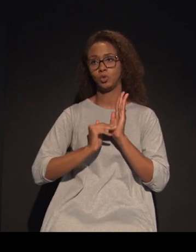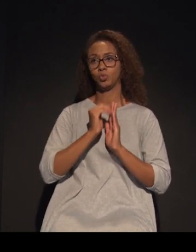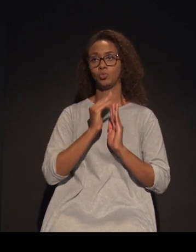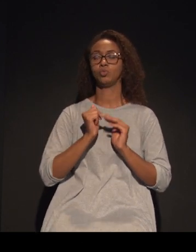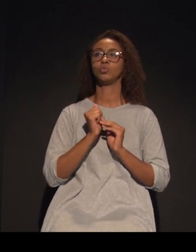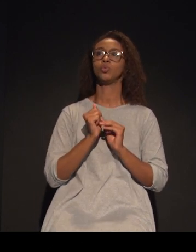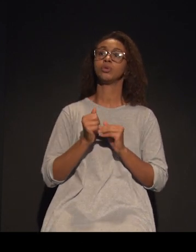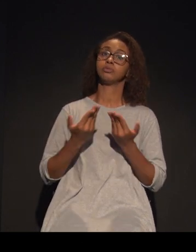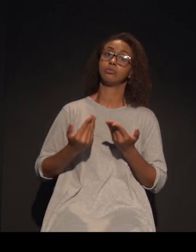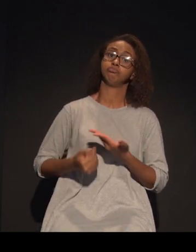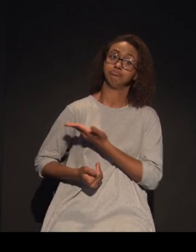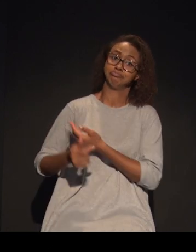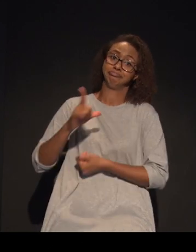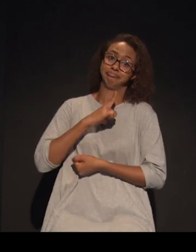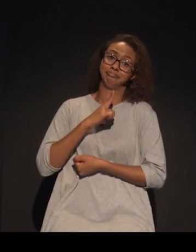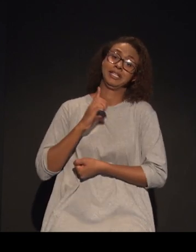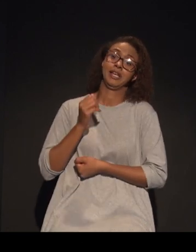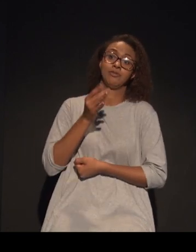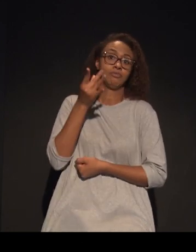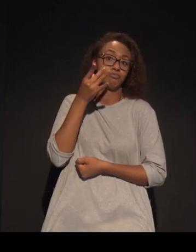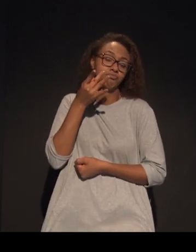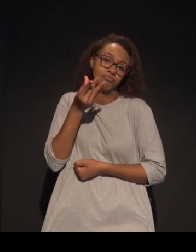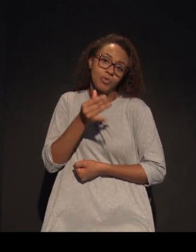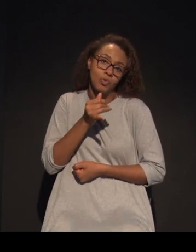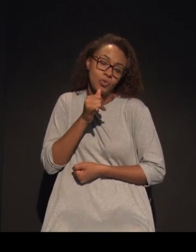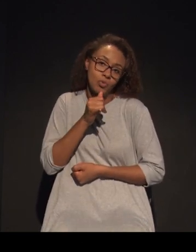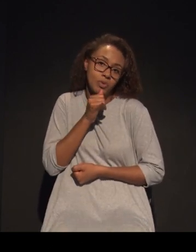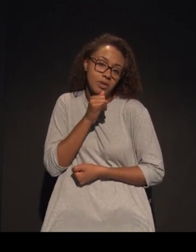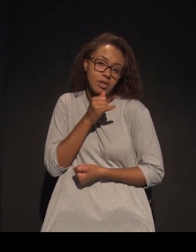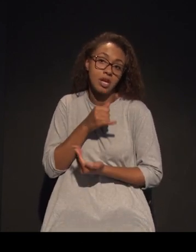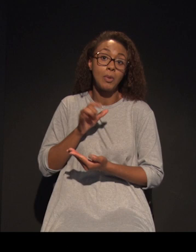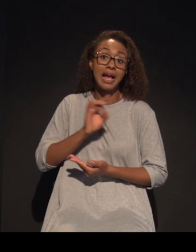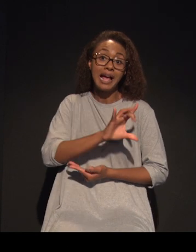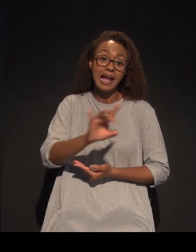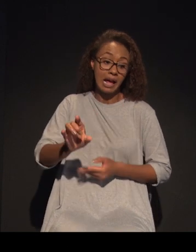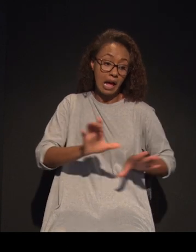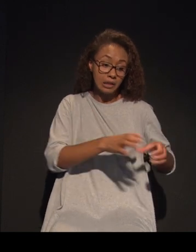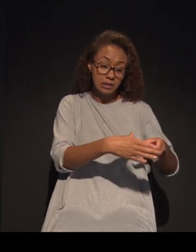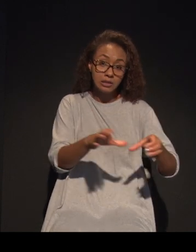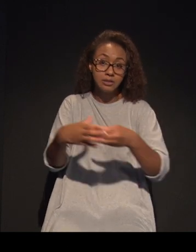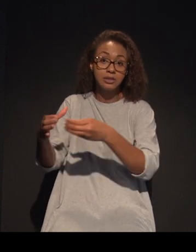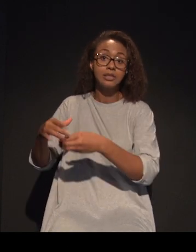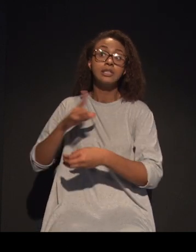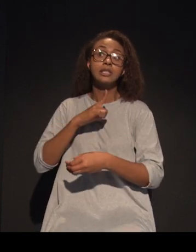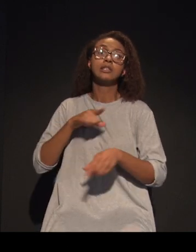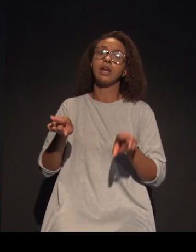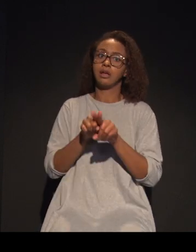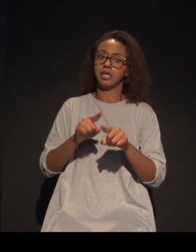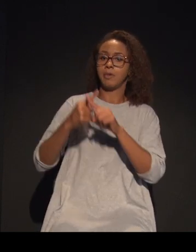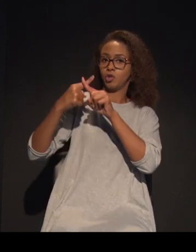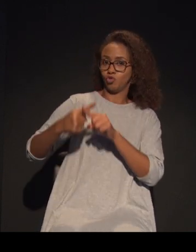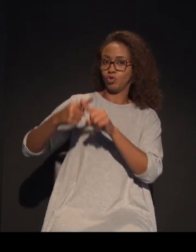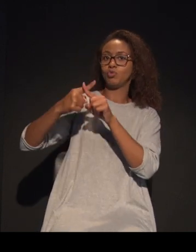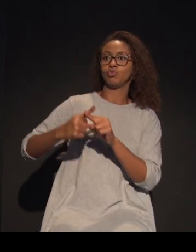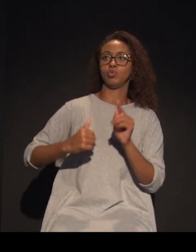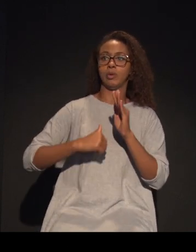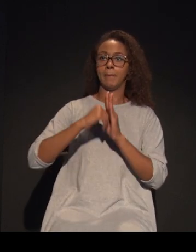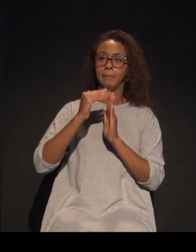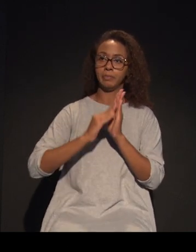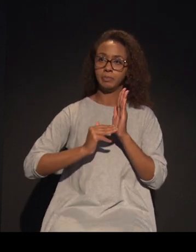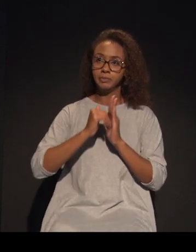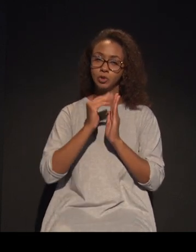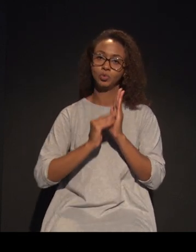então aí é um exemplo né e cada um time ele tem uma pintura ele disputa a pintura também é